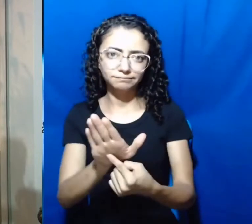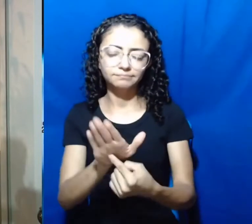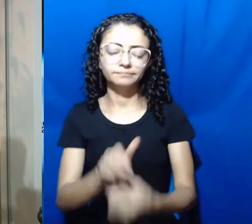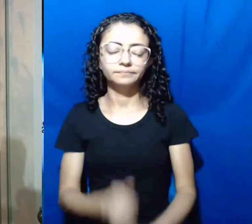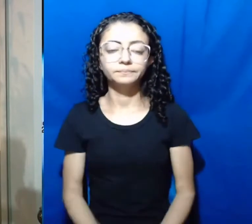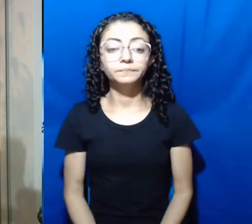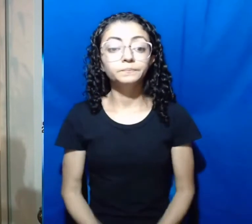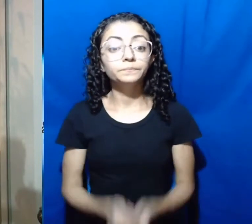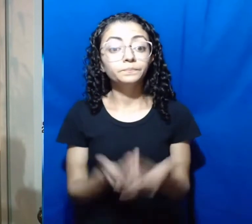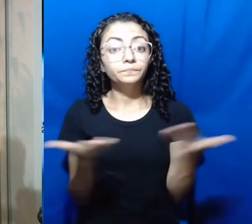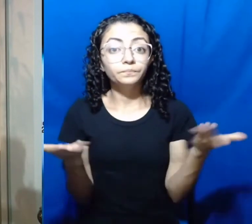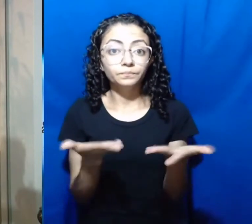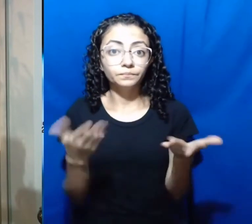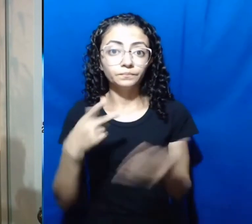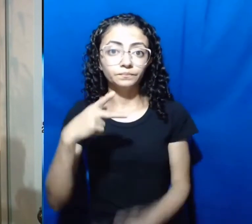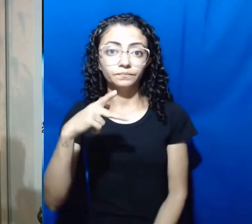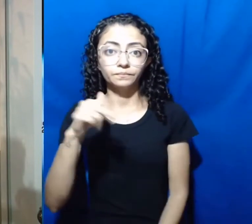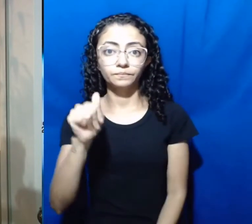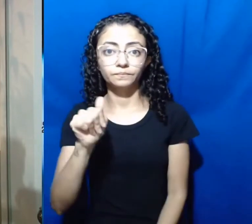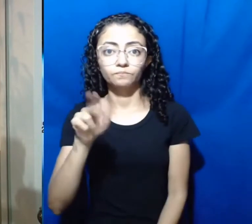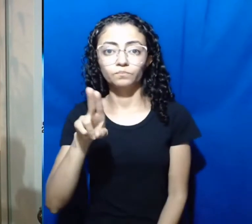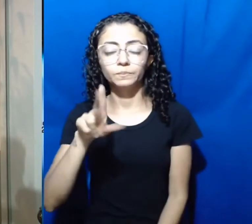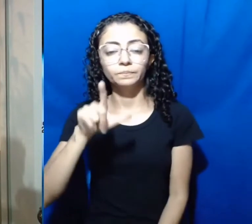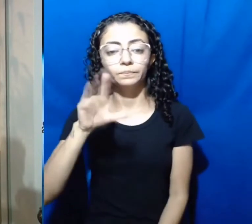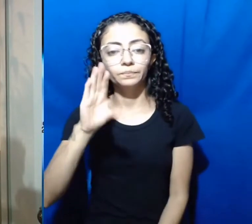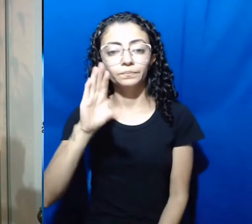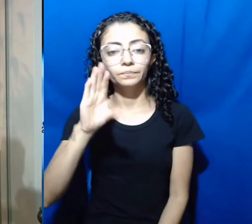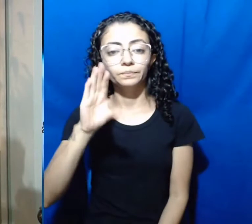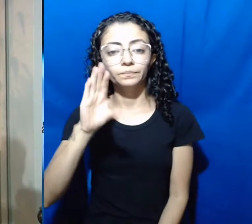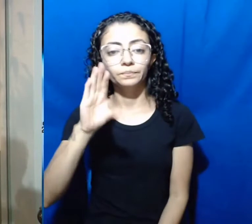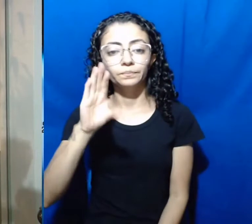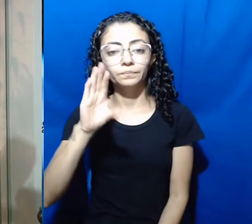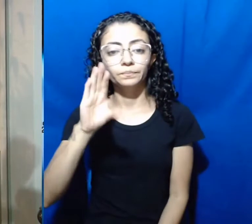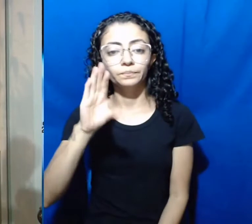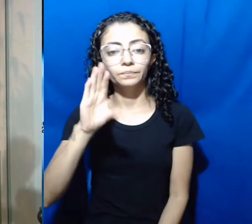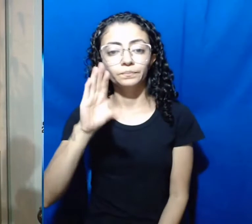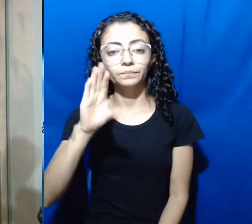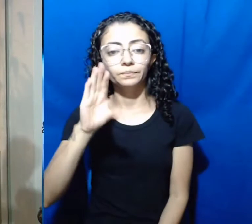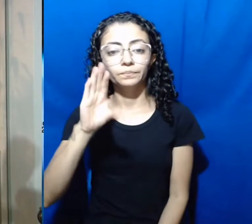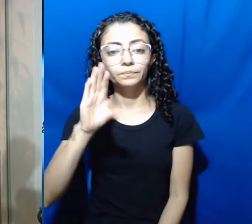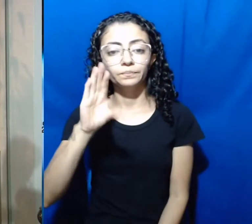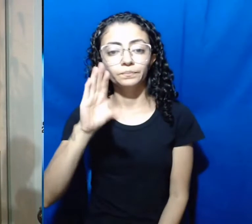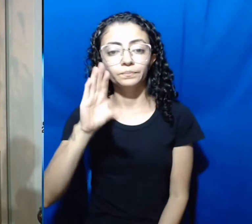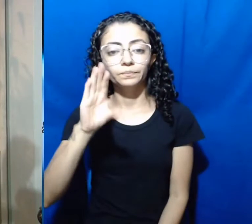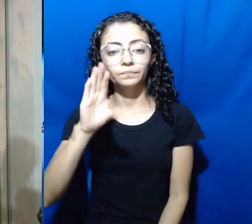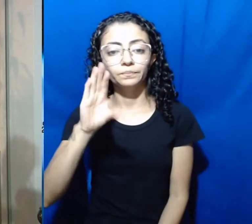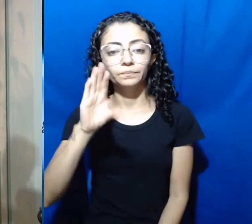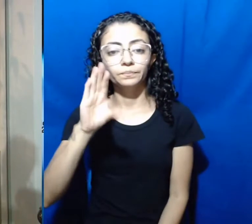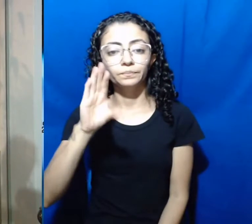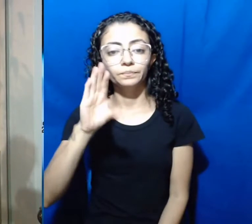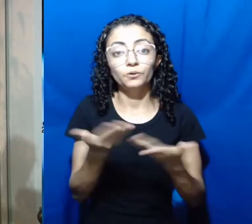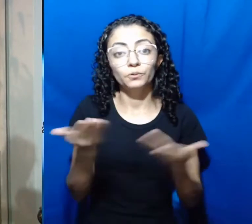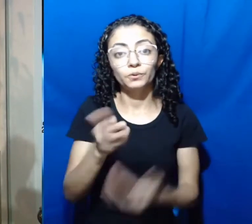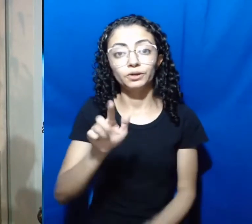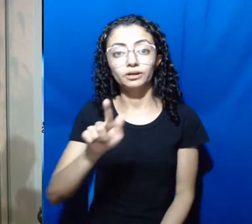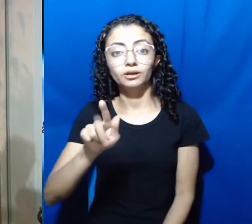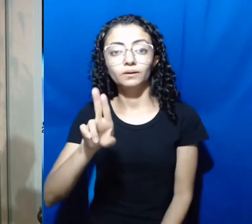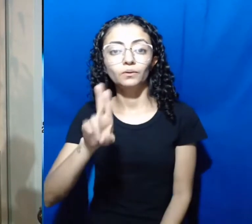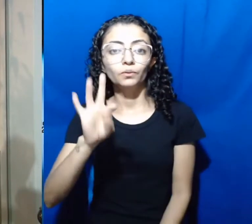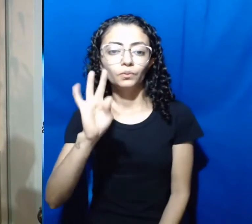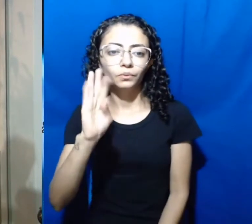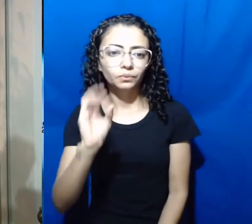Agora vem o Paulo Brusque, né, que volta para o campus universitário. O Guto é show. O